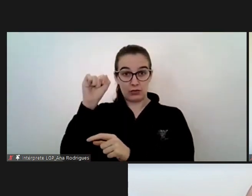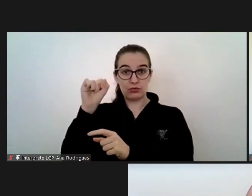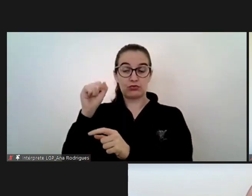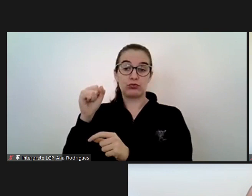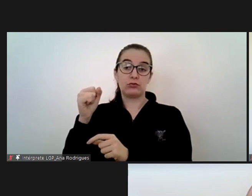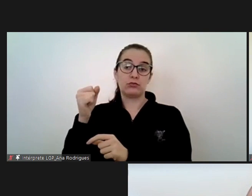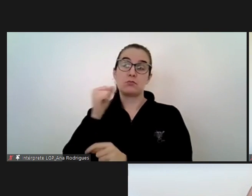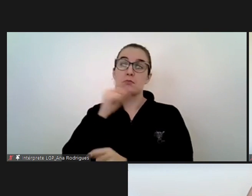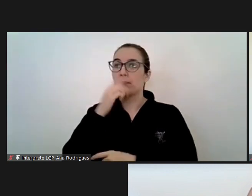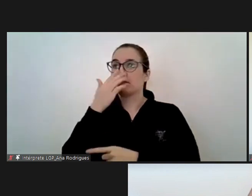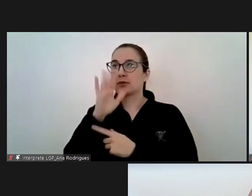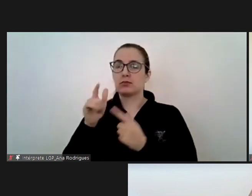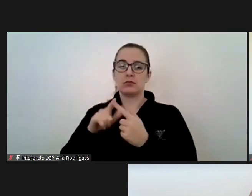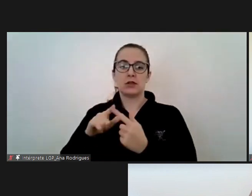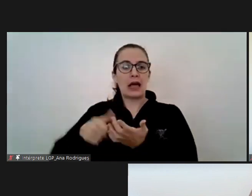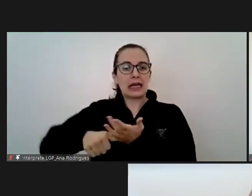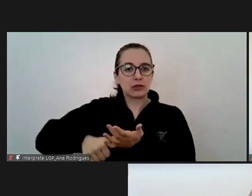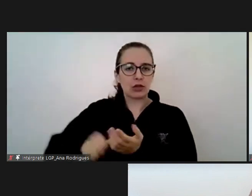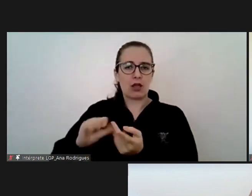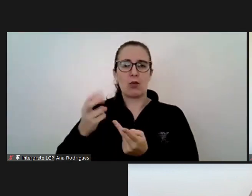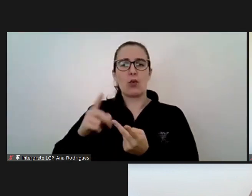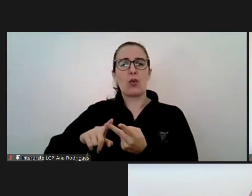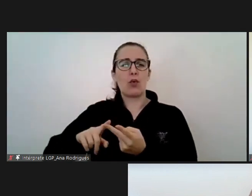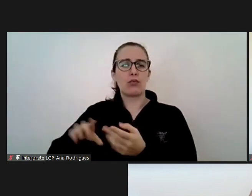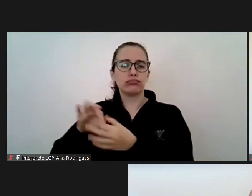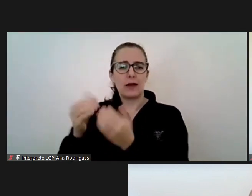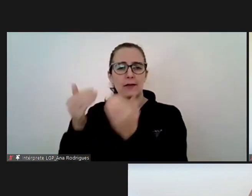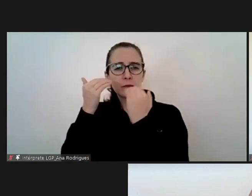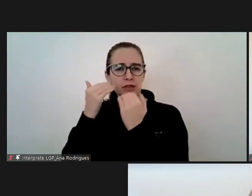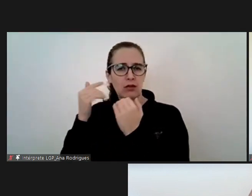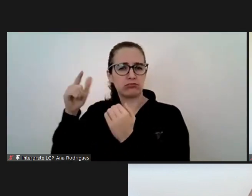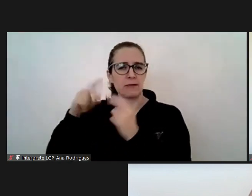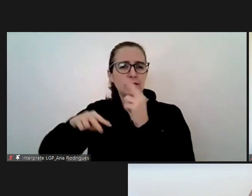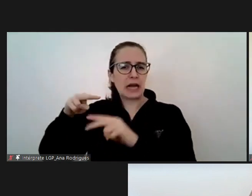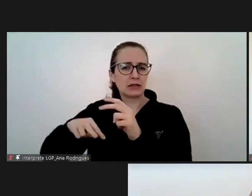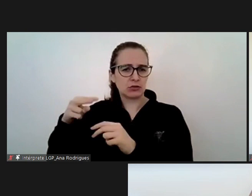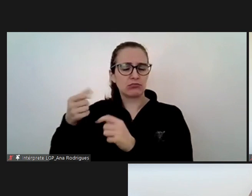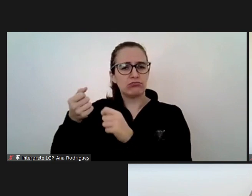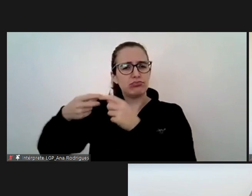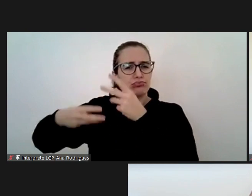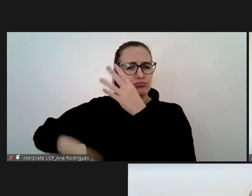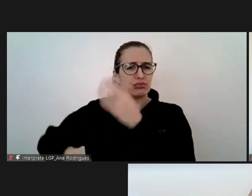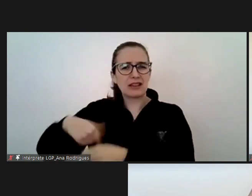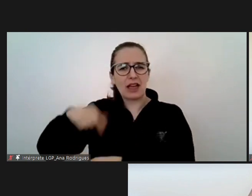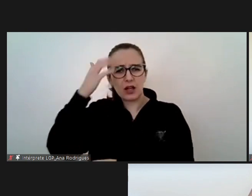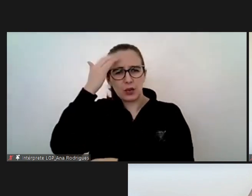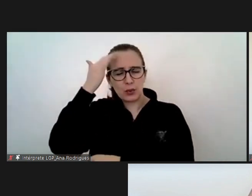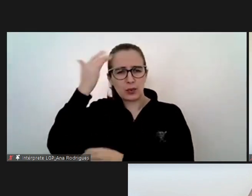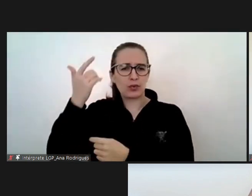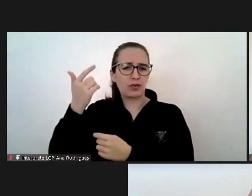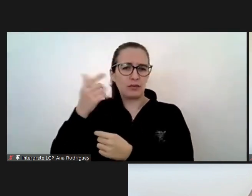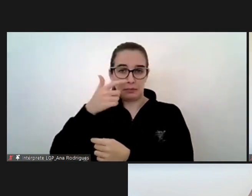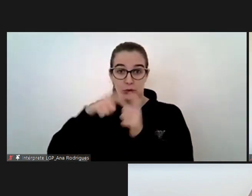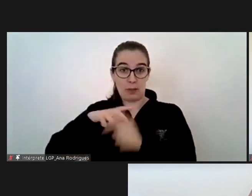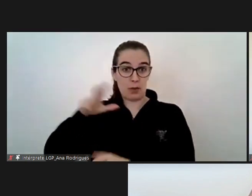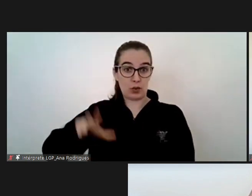entidades, seja o cartão do cidadão, seja depois a informação da autoridade tributária, haverá um número relativamente alto de portugueses que